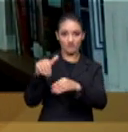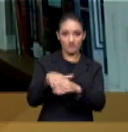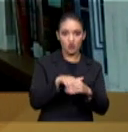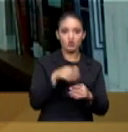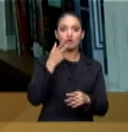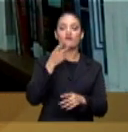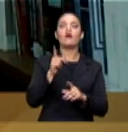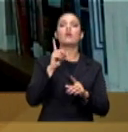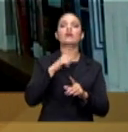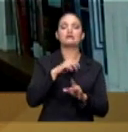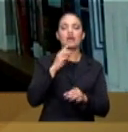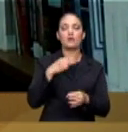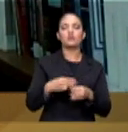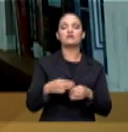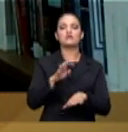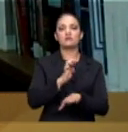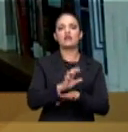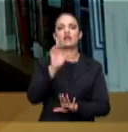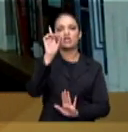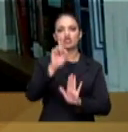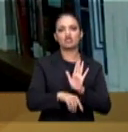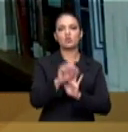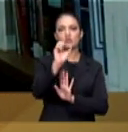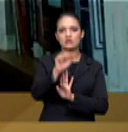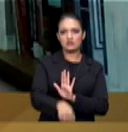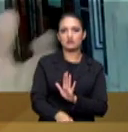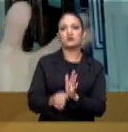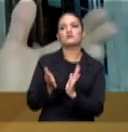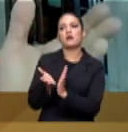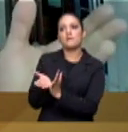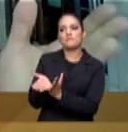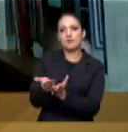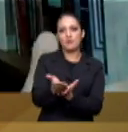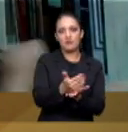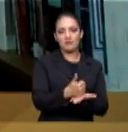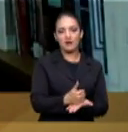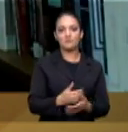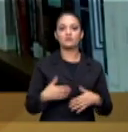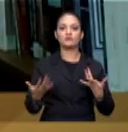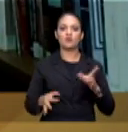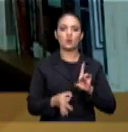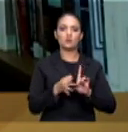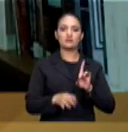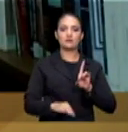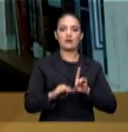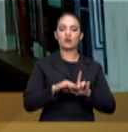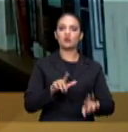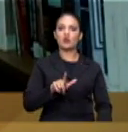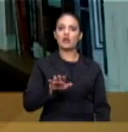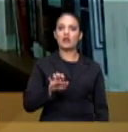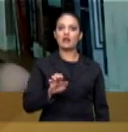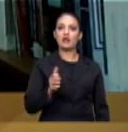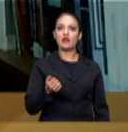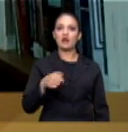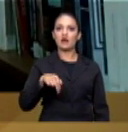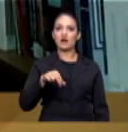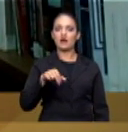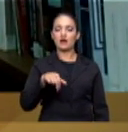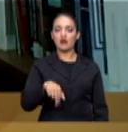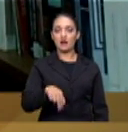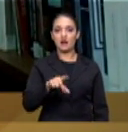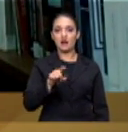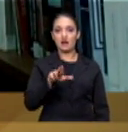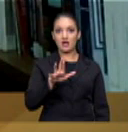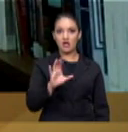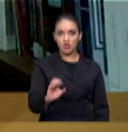direito de estados e municípios fazerem a retenção desta forma, o desembargador, o professor Leandro Paulsen, que tem comentários sobre o